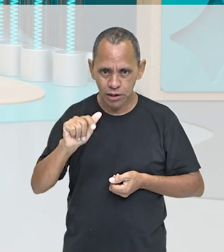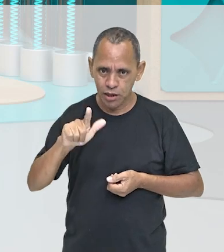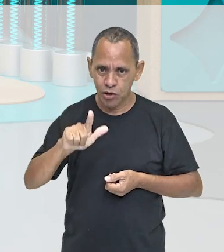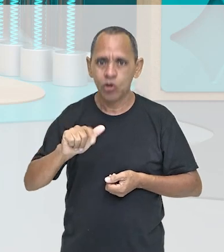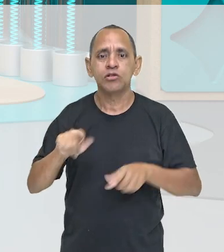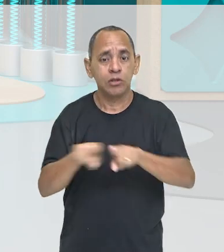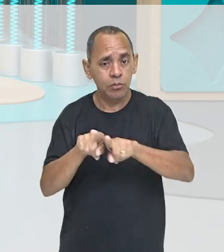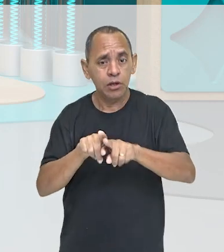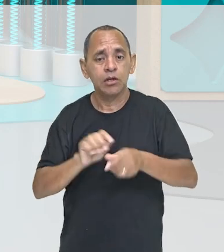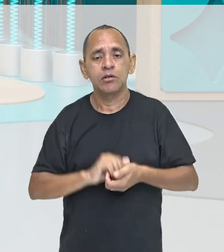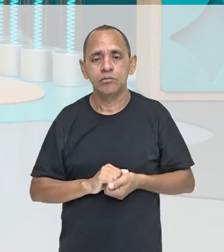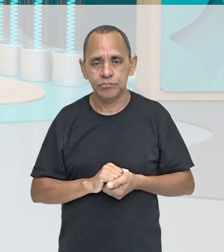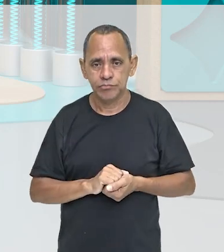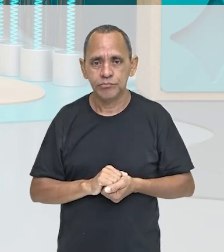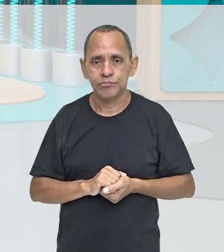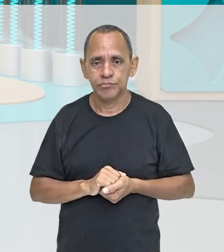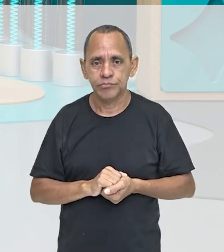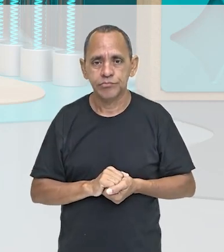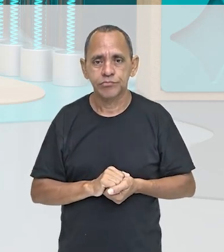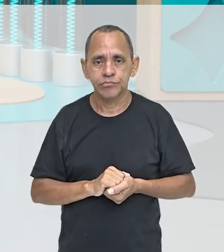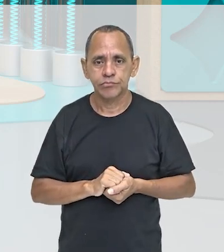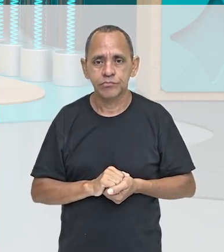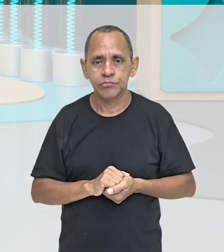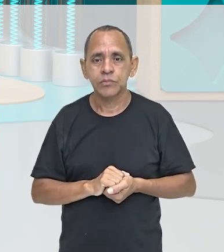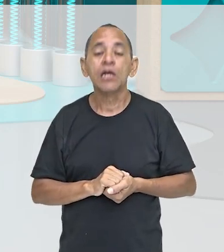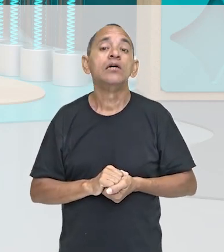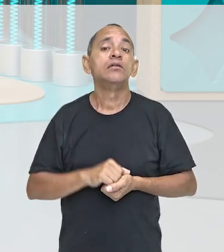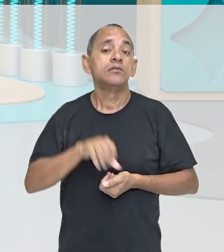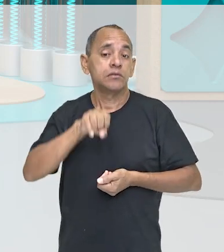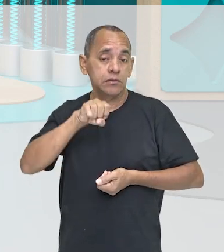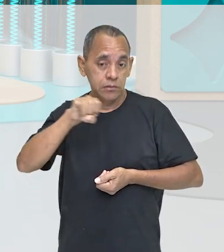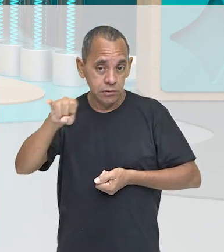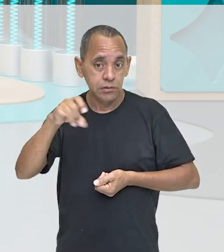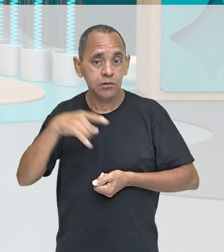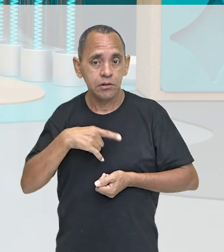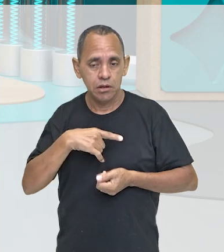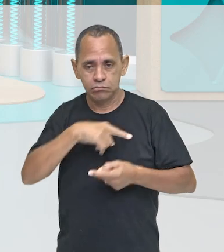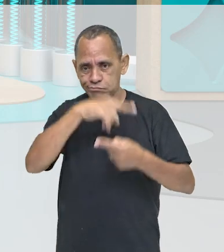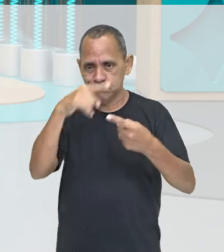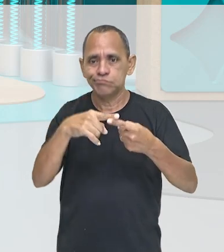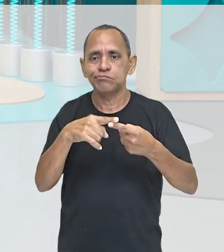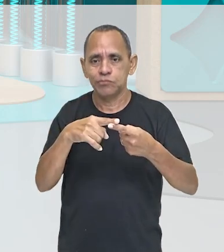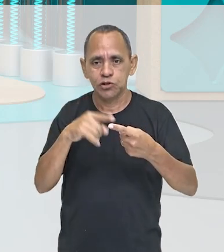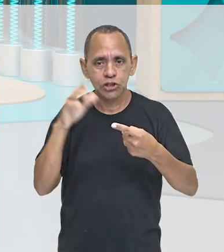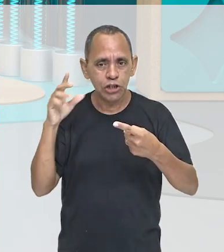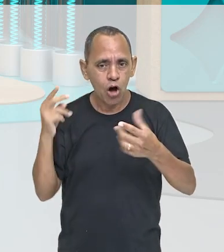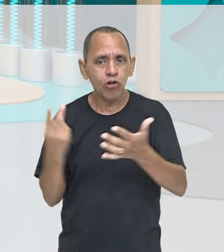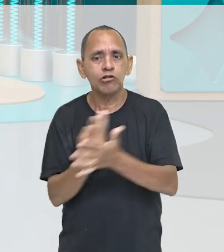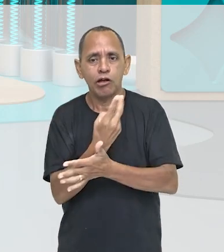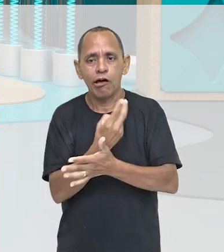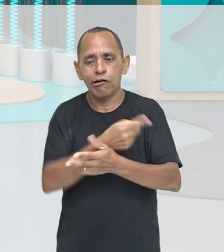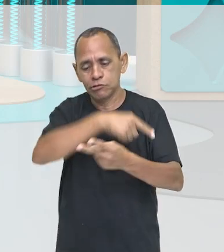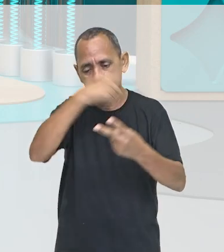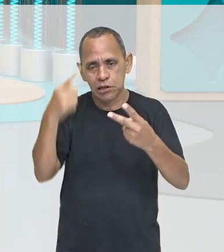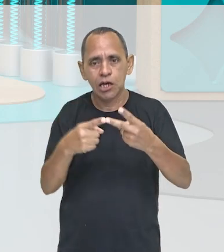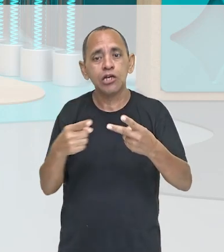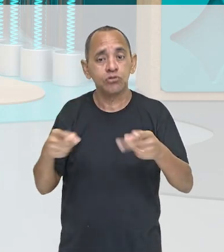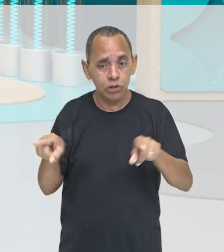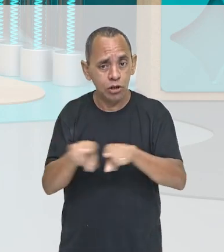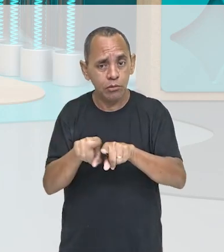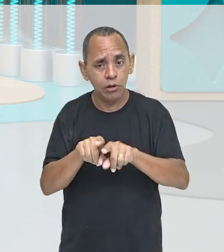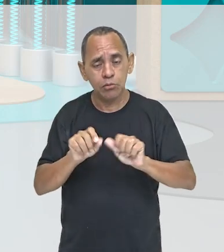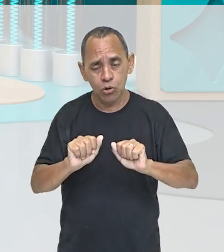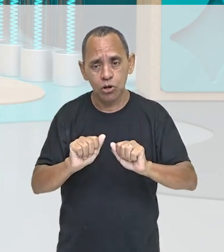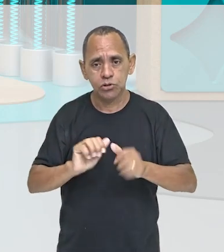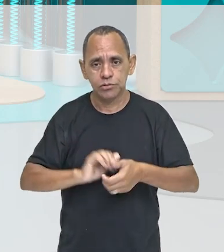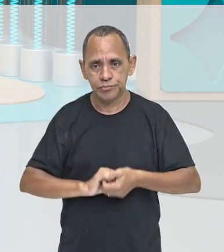condicional, uma que, né, aconteça antes. Em se efetivando essa primeira, a segunda, né, poderá acontecer. Então